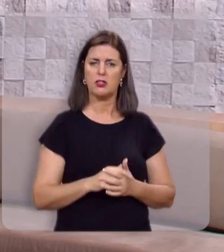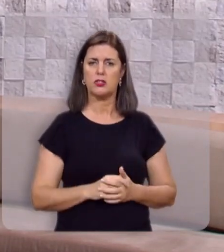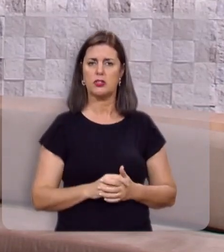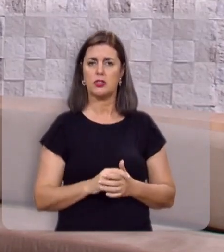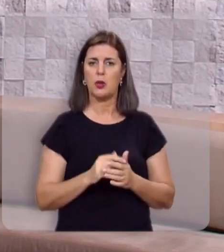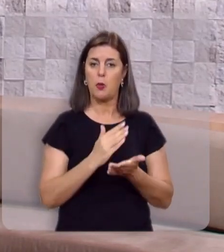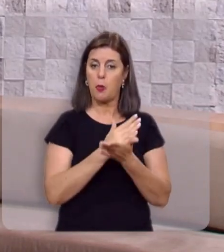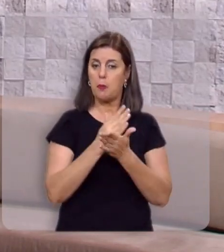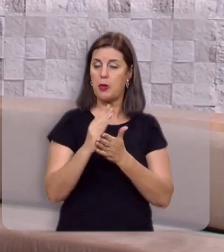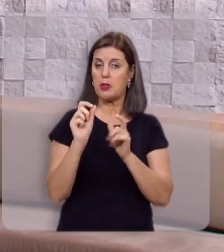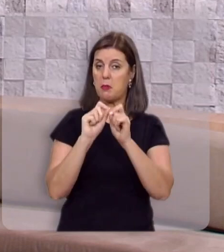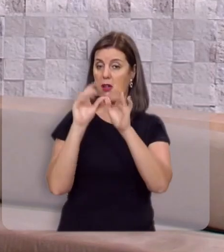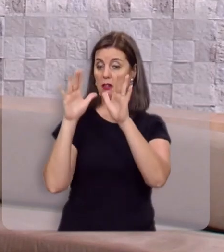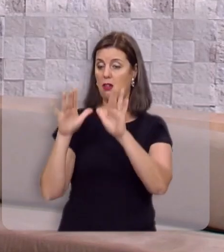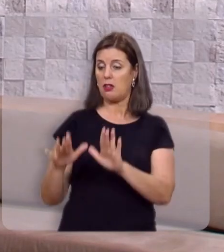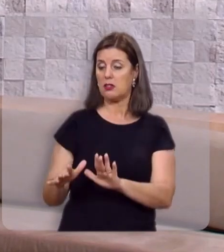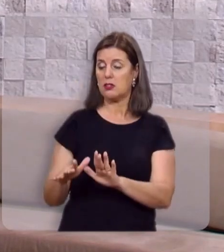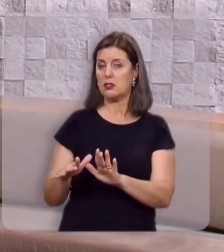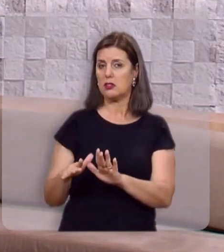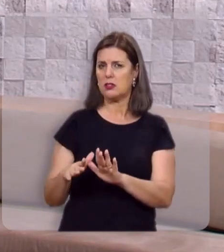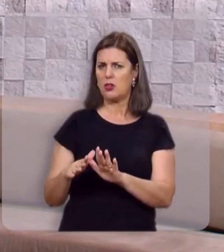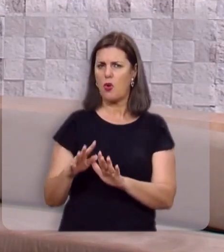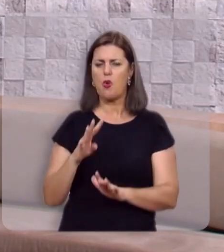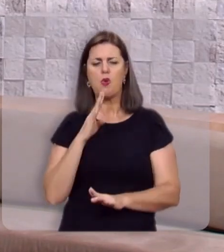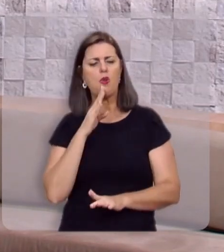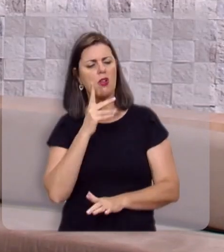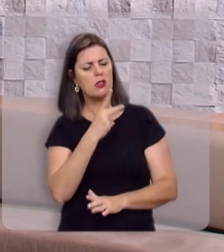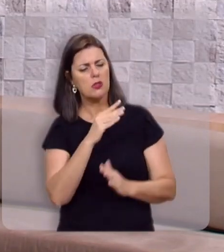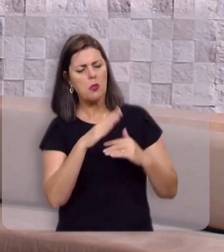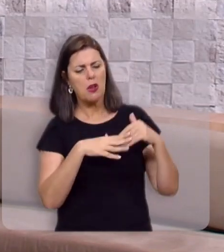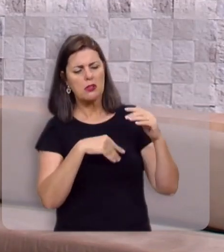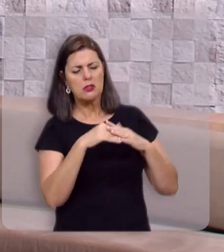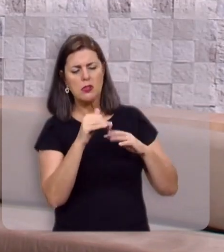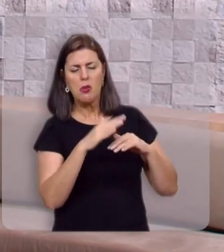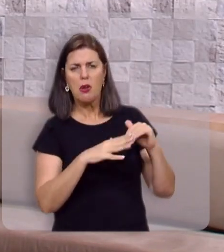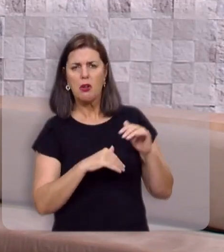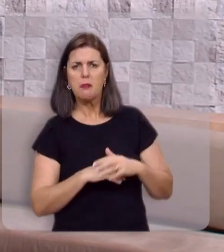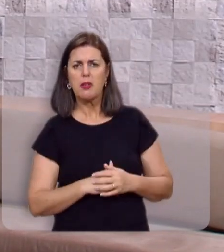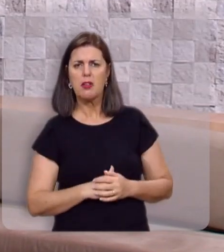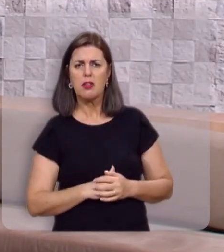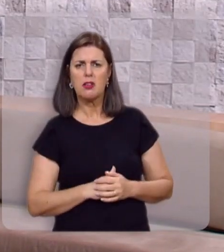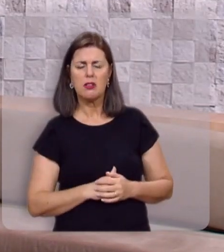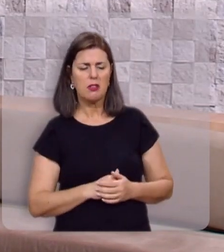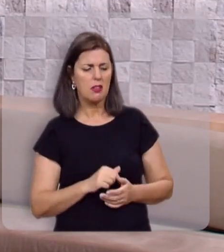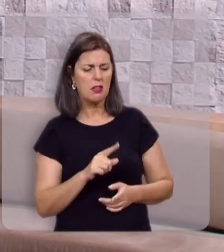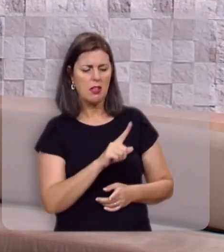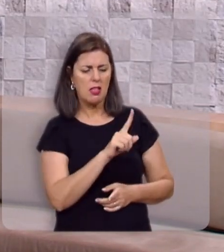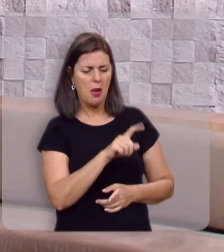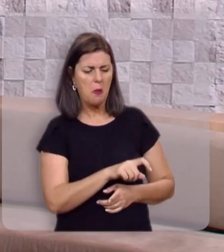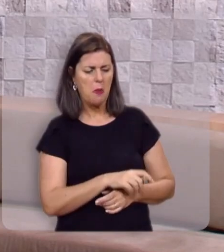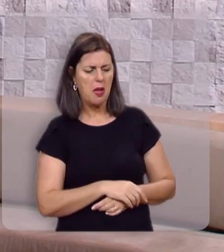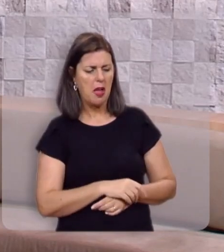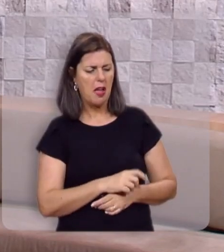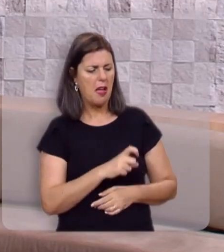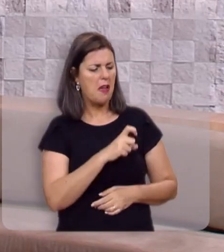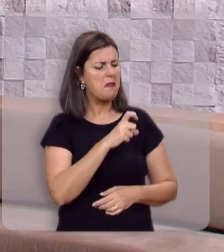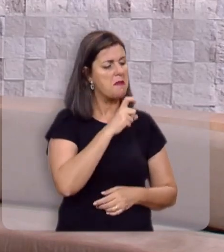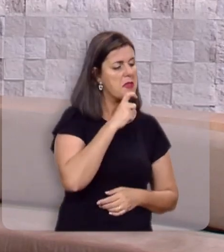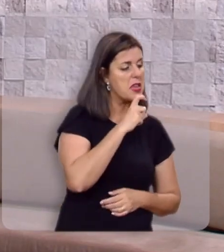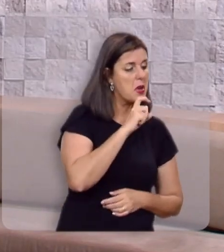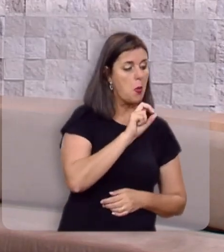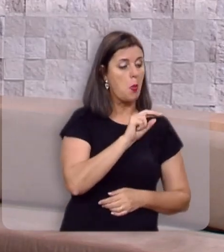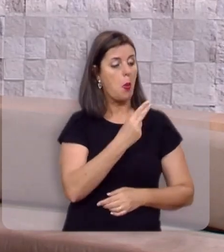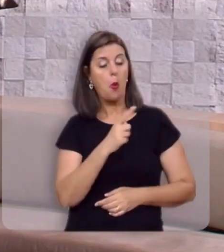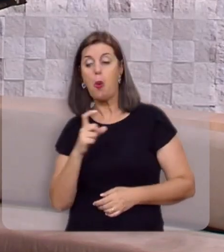verdadeira, o princípio da criação de Deus. Conheça as tuas obras, que não és frio